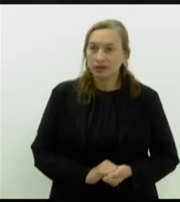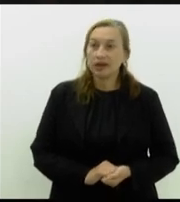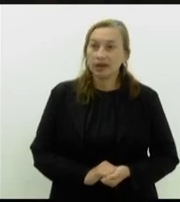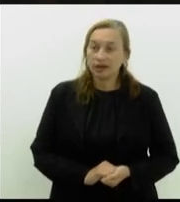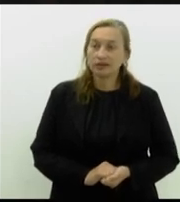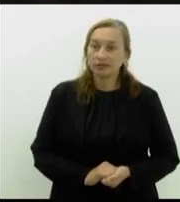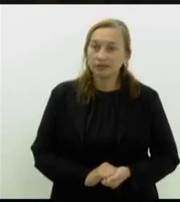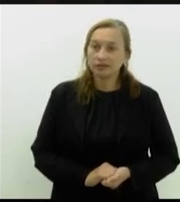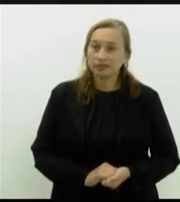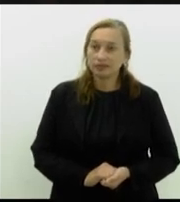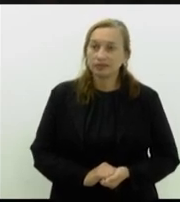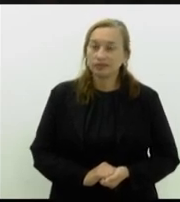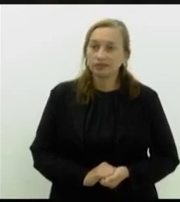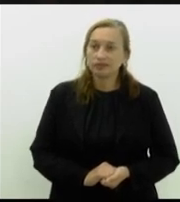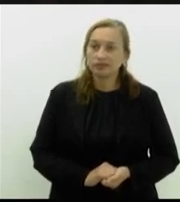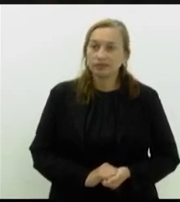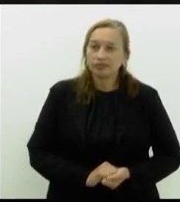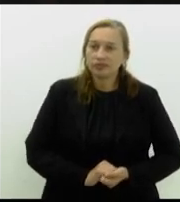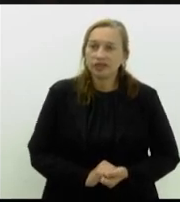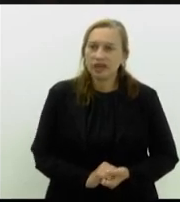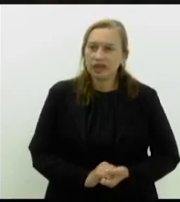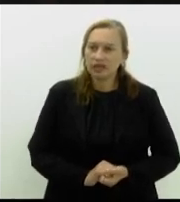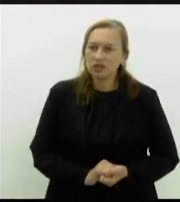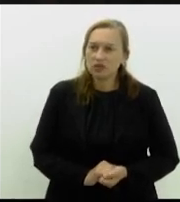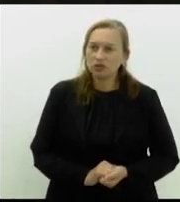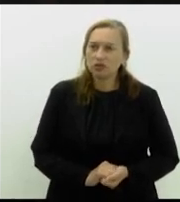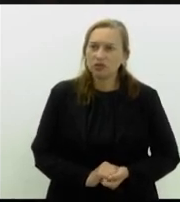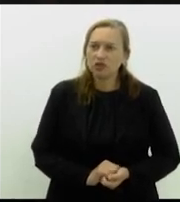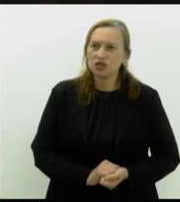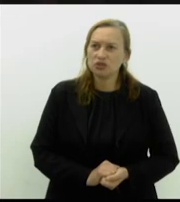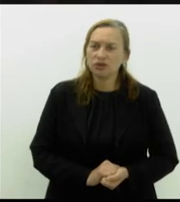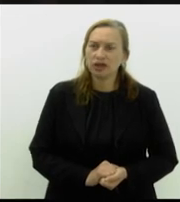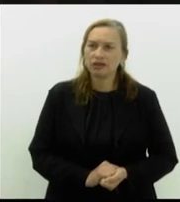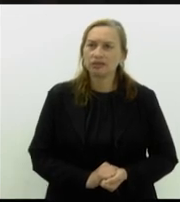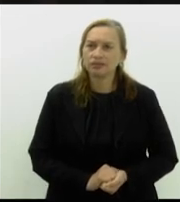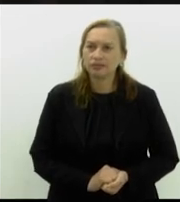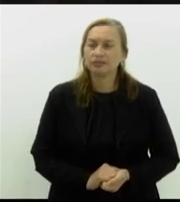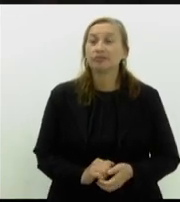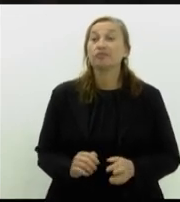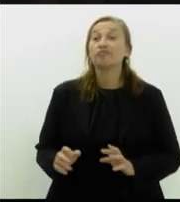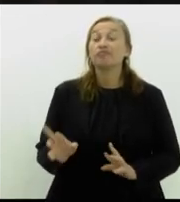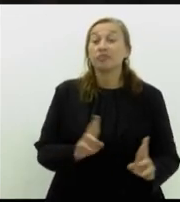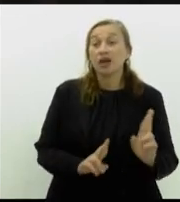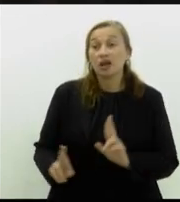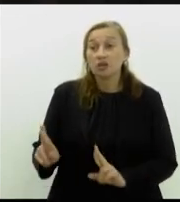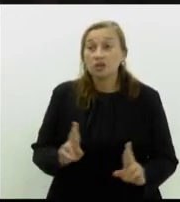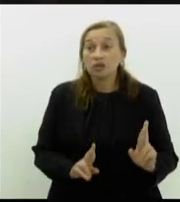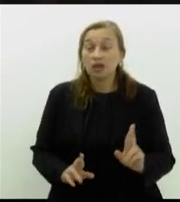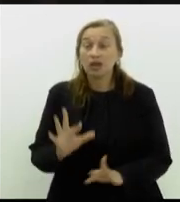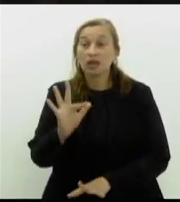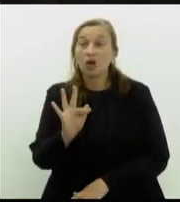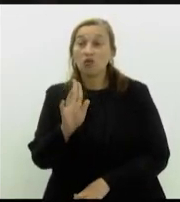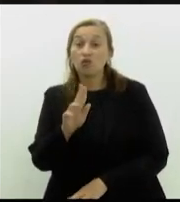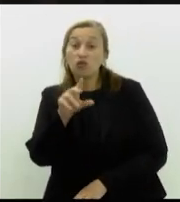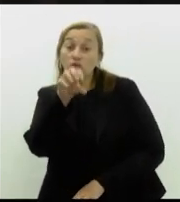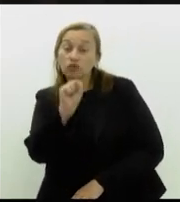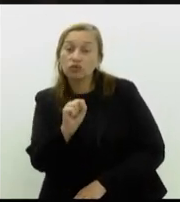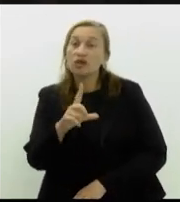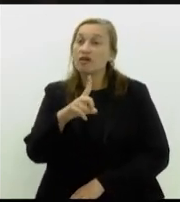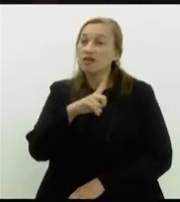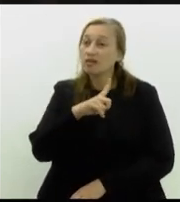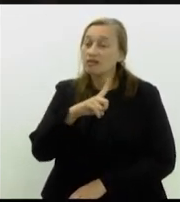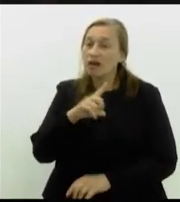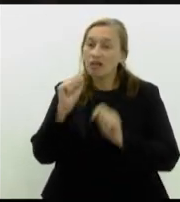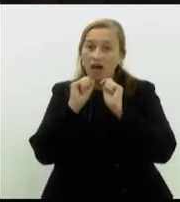contabilidade criativa em relação aos fundos que tem na Assembleia